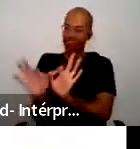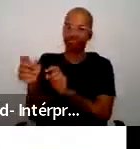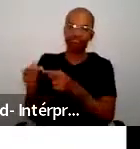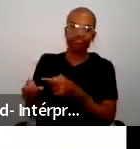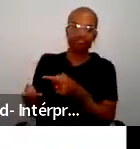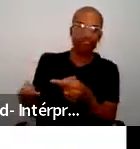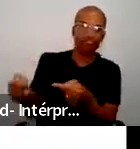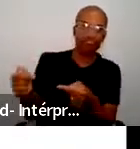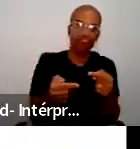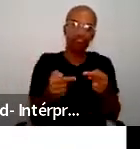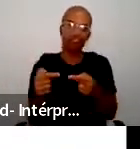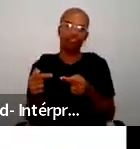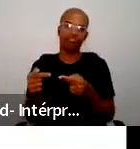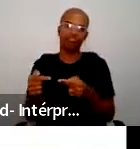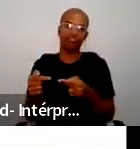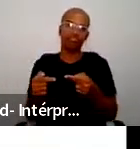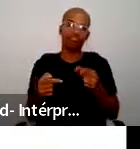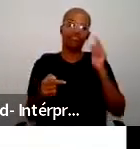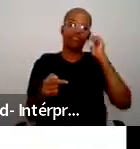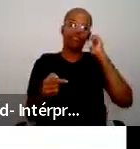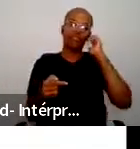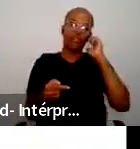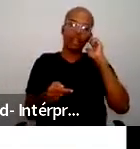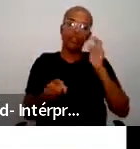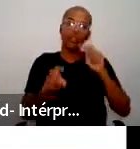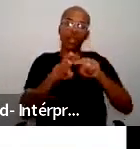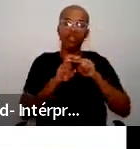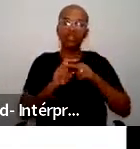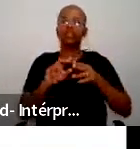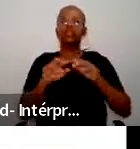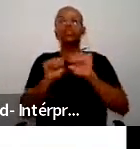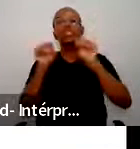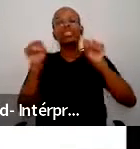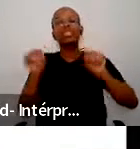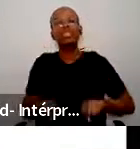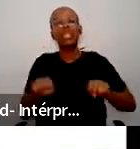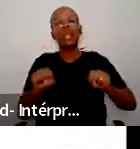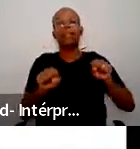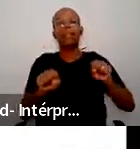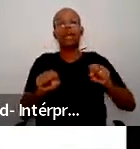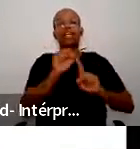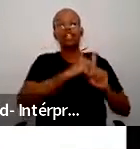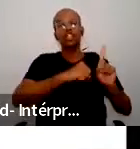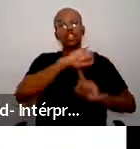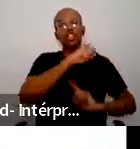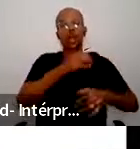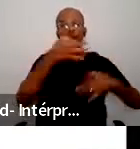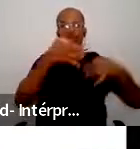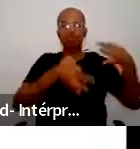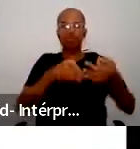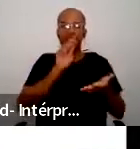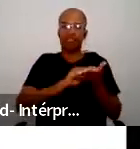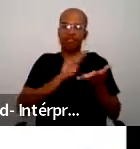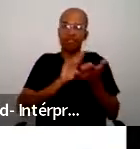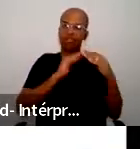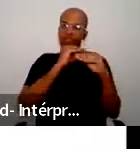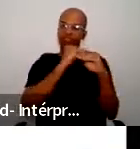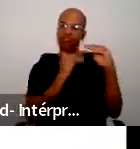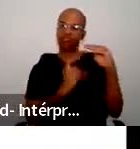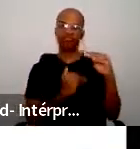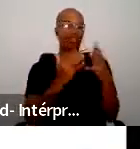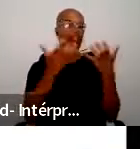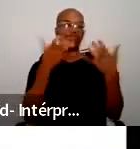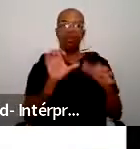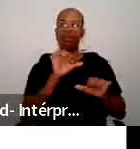pacificados em nome da opressão de um sistema social injusto, desigual e avesso às mudanças